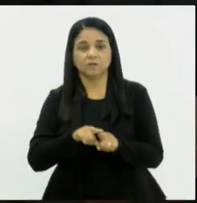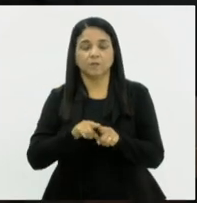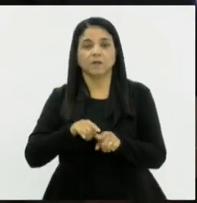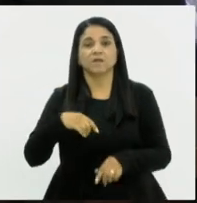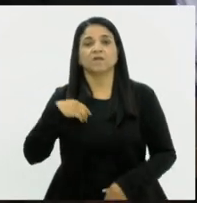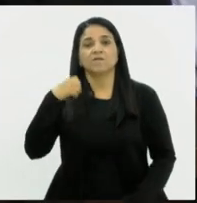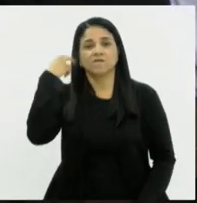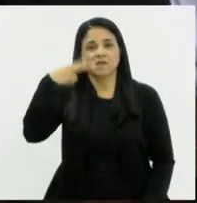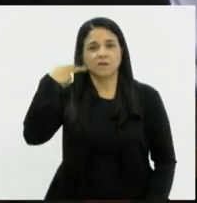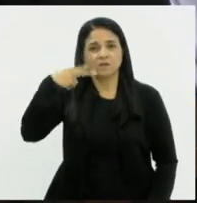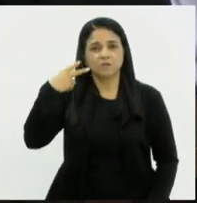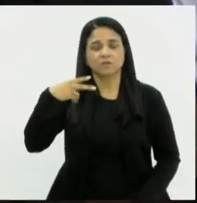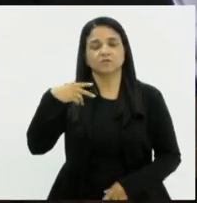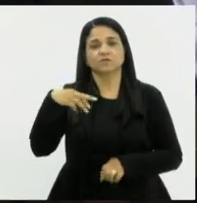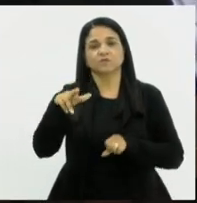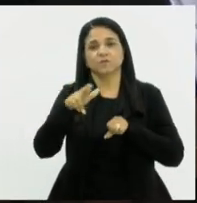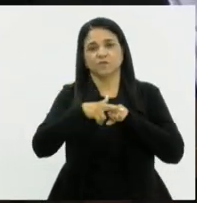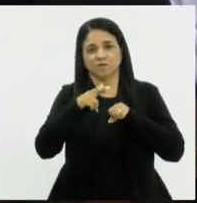Belfor Roxo.